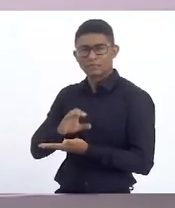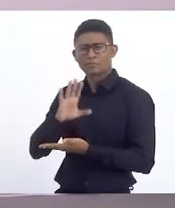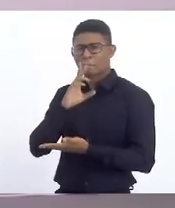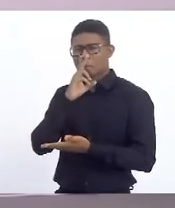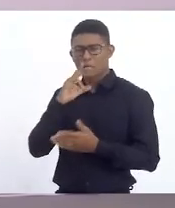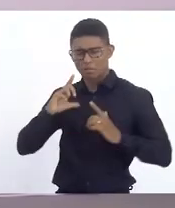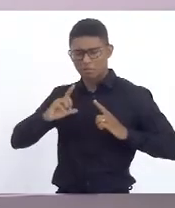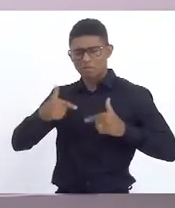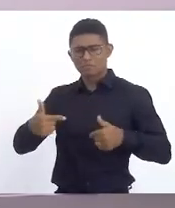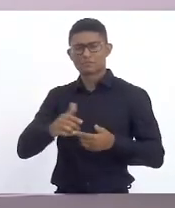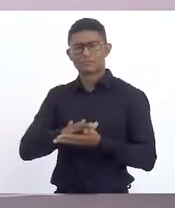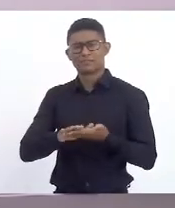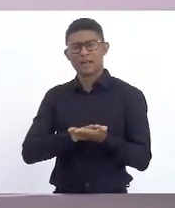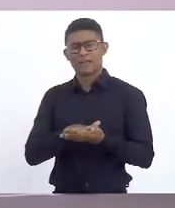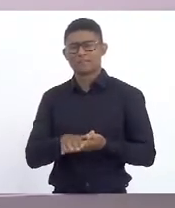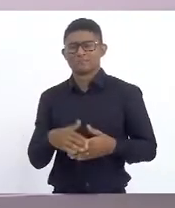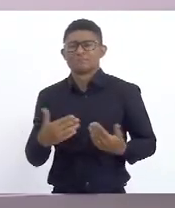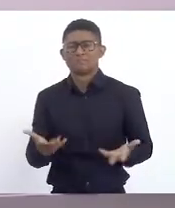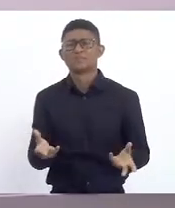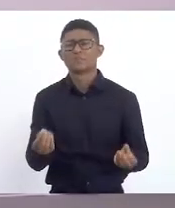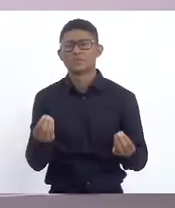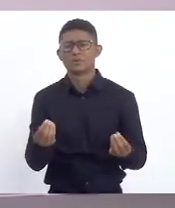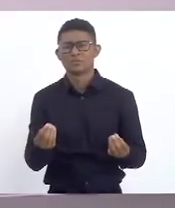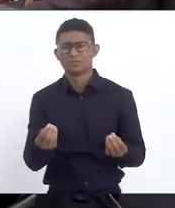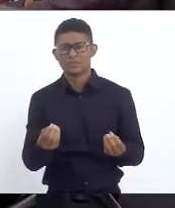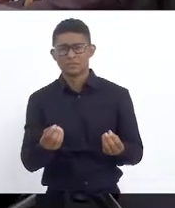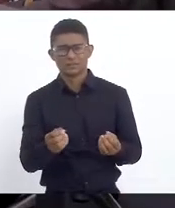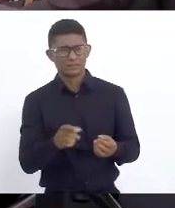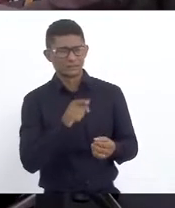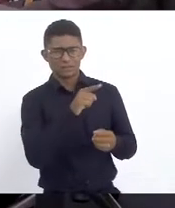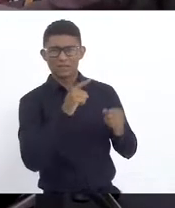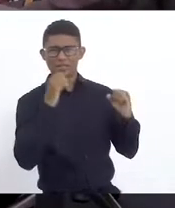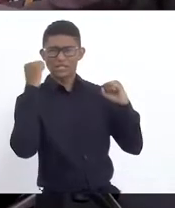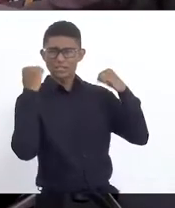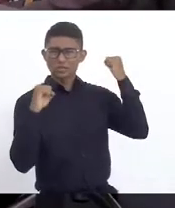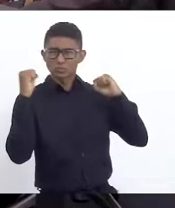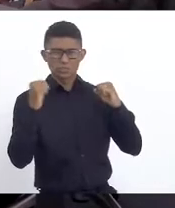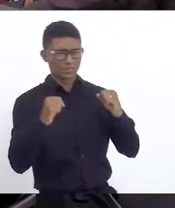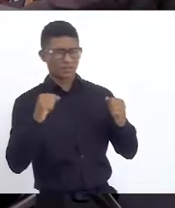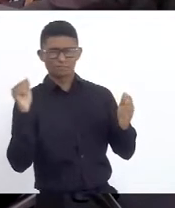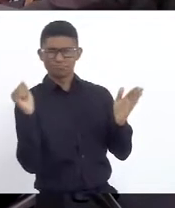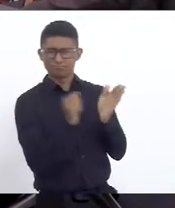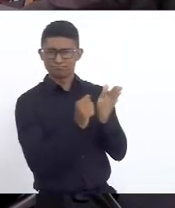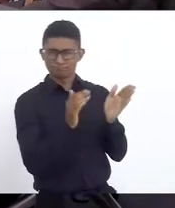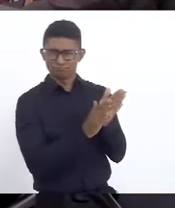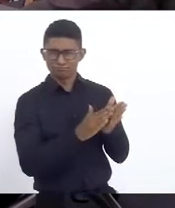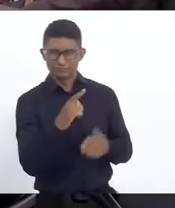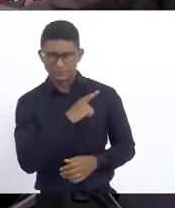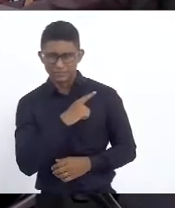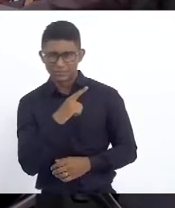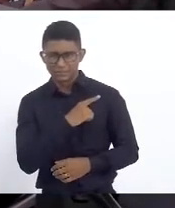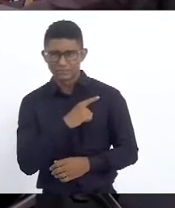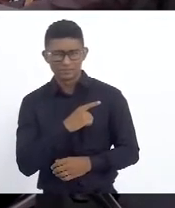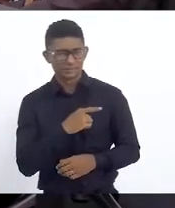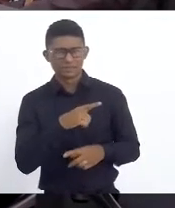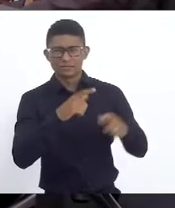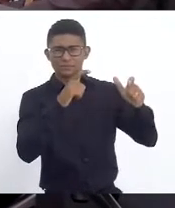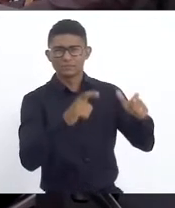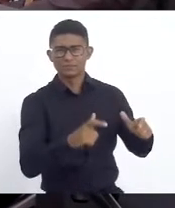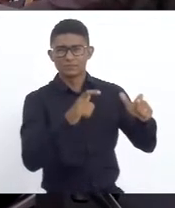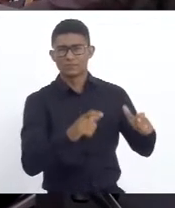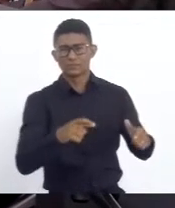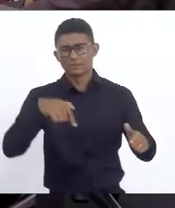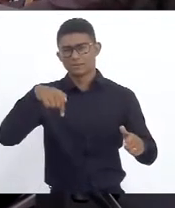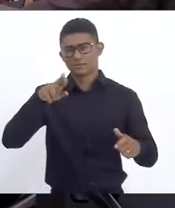vocês informarem, se tem multa realizada na indústria do Distrito Industrial de Queimados, será que todos